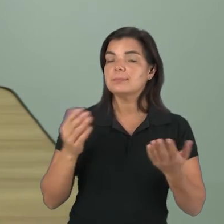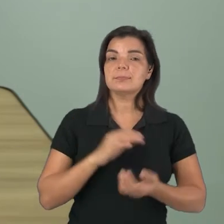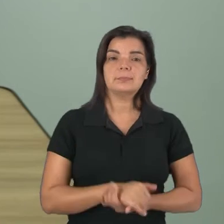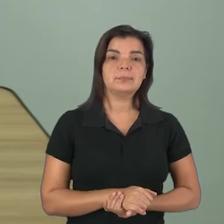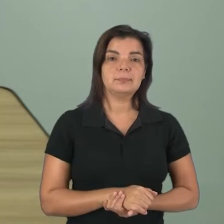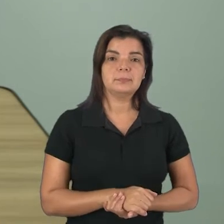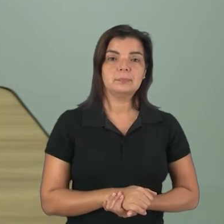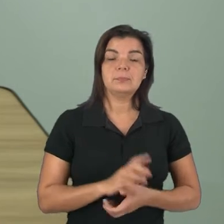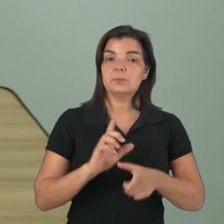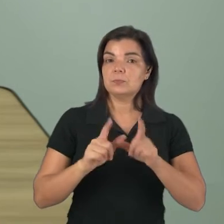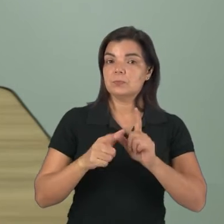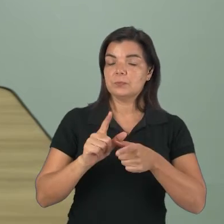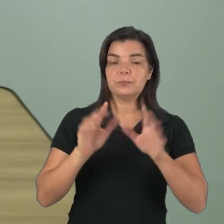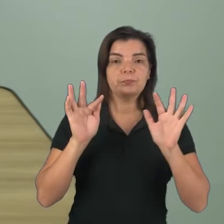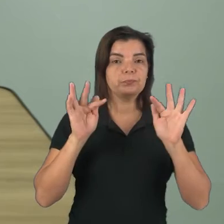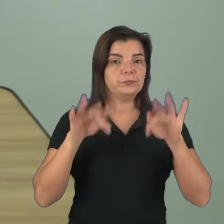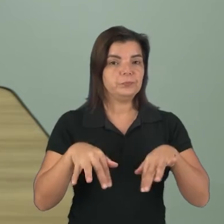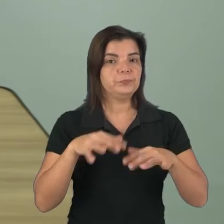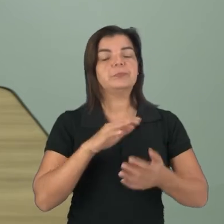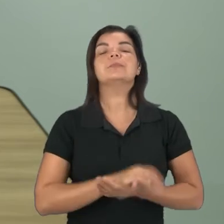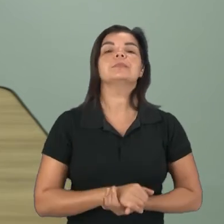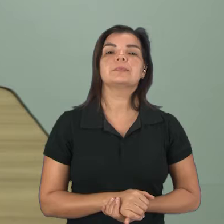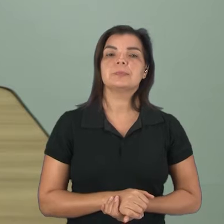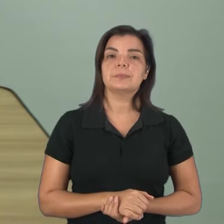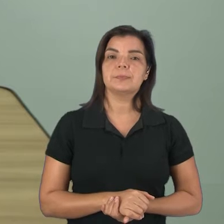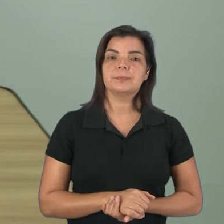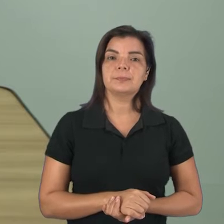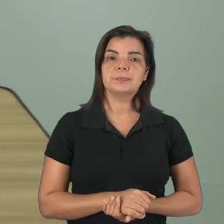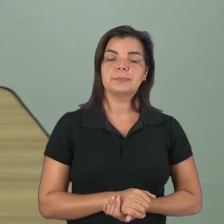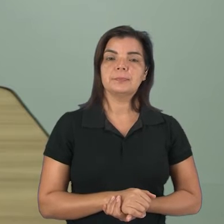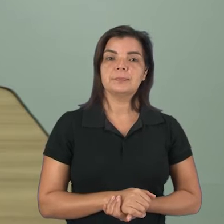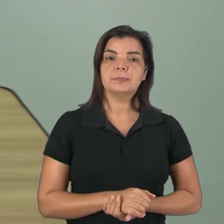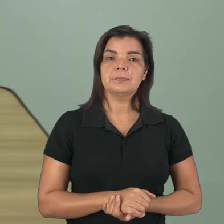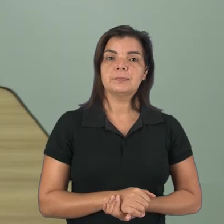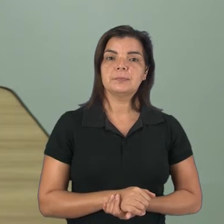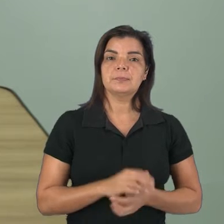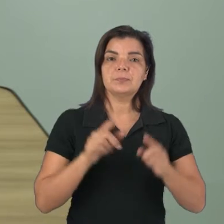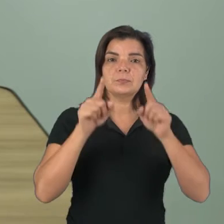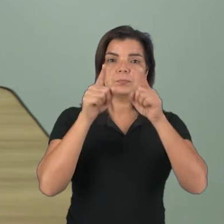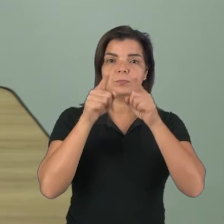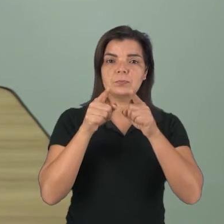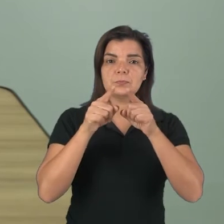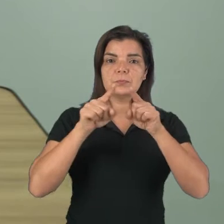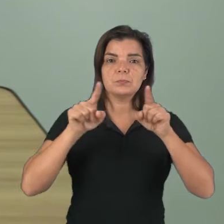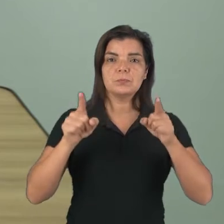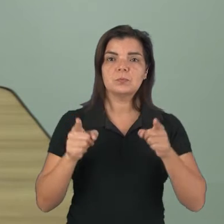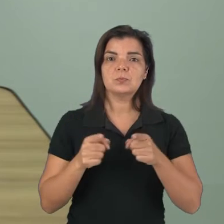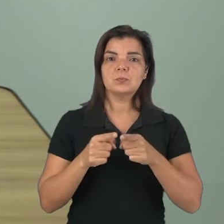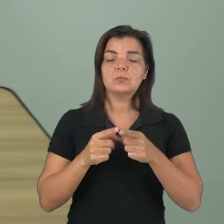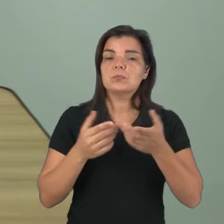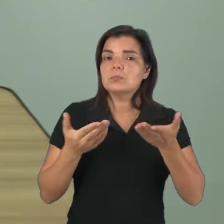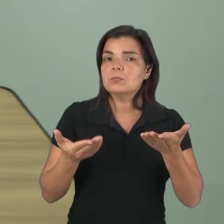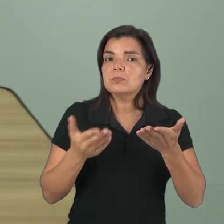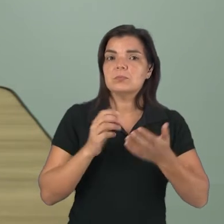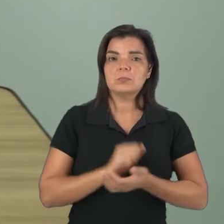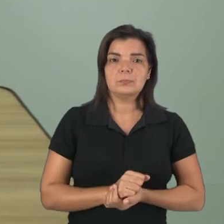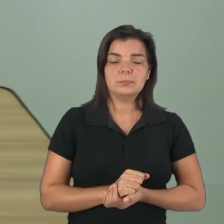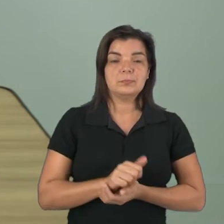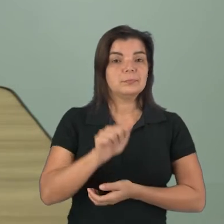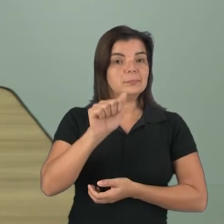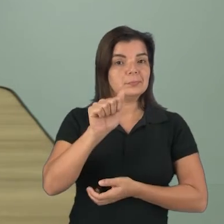vamos ver com que letra termina pera Qual é o último som que eu estou falando